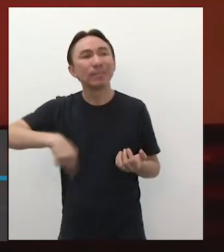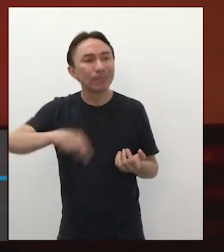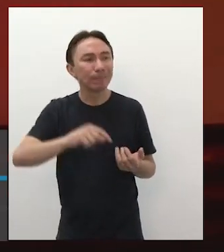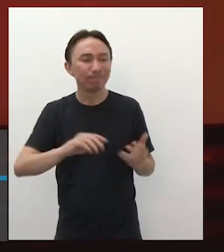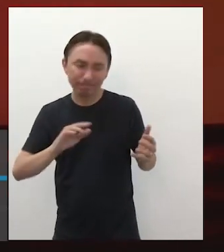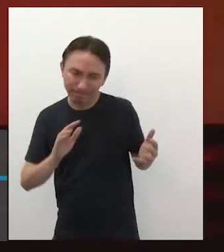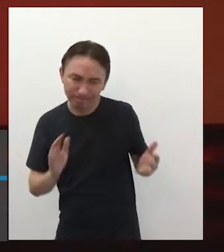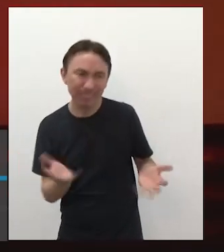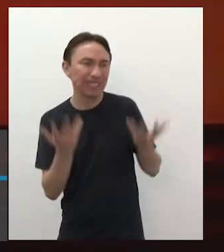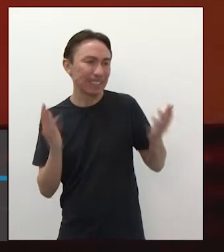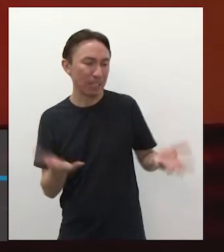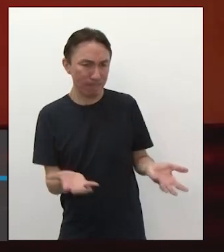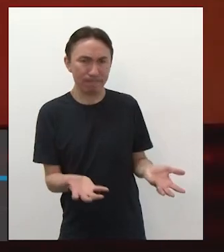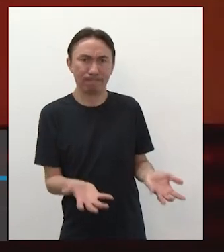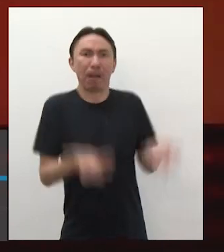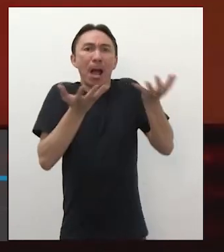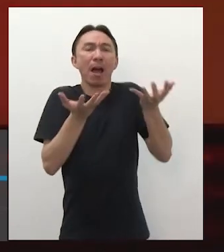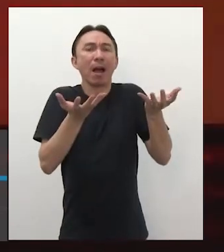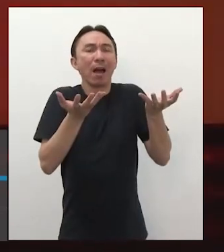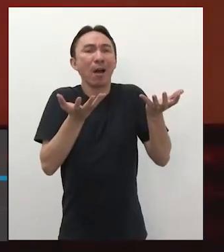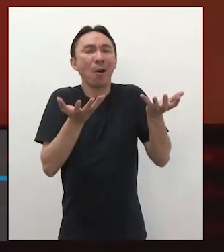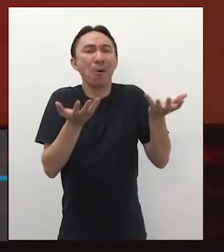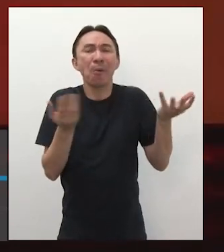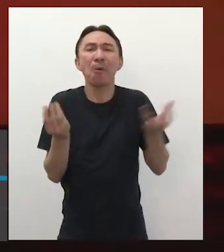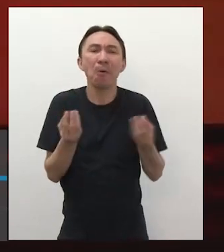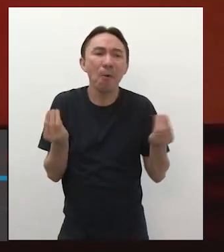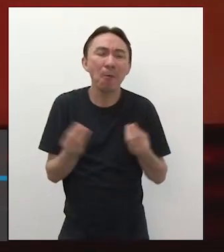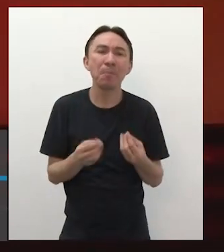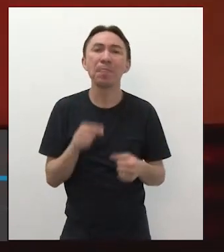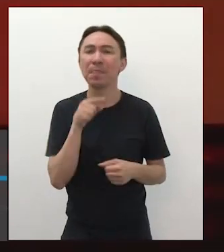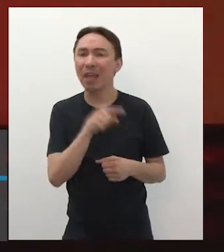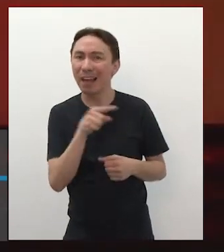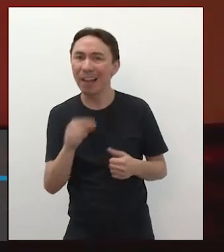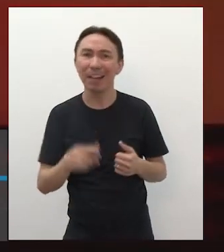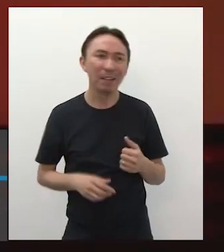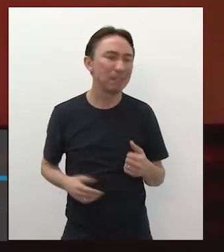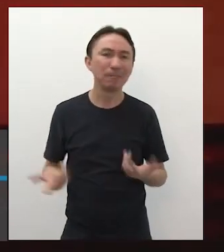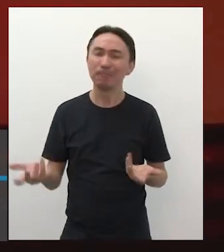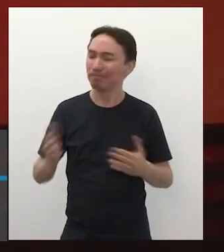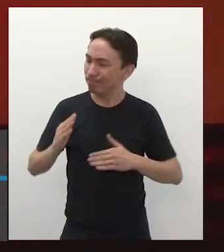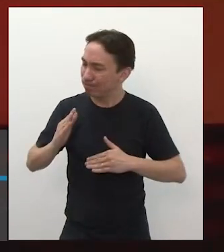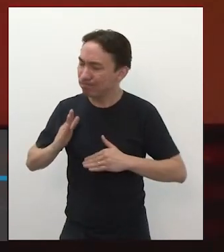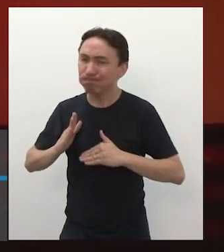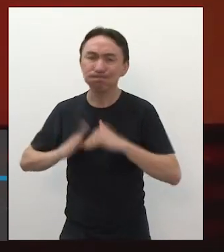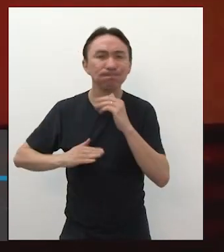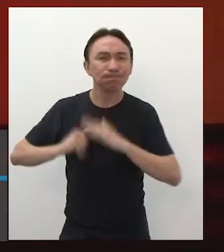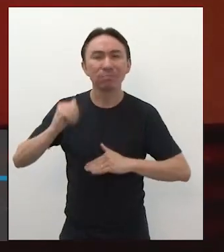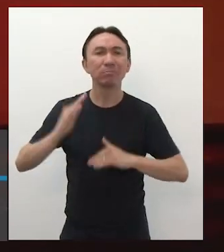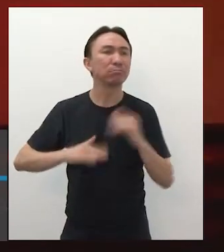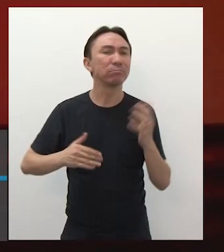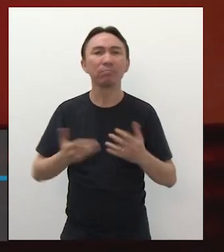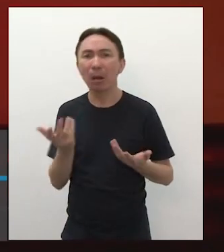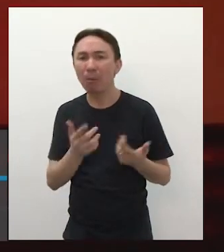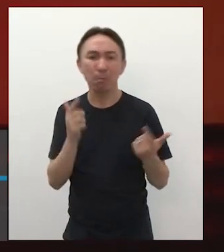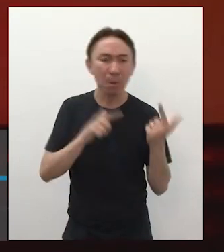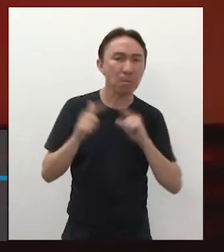motivar alguém, né? Para que essa pessoa tenha um bom desempenho, tenha mais sucesso, seja